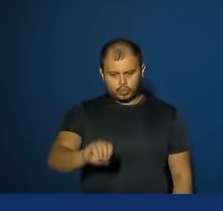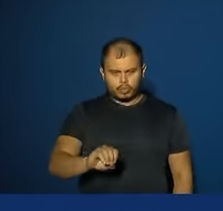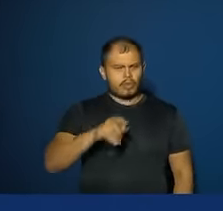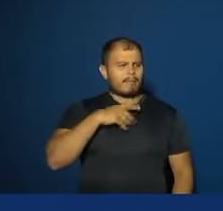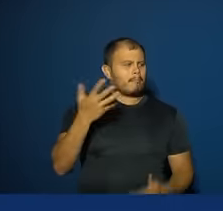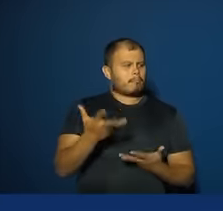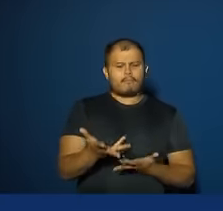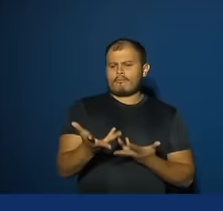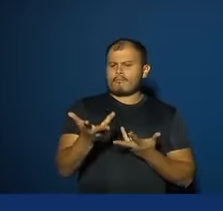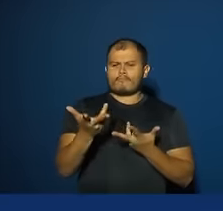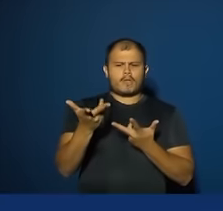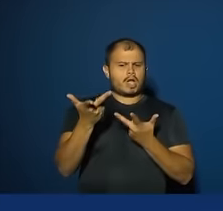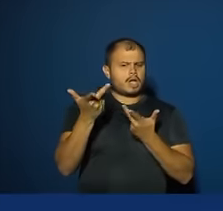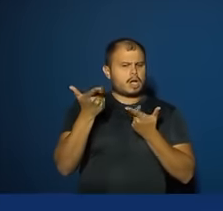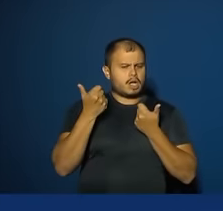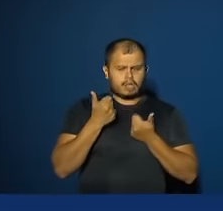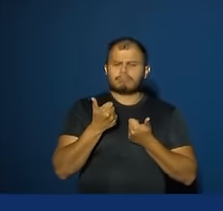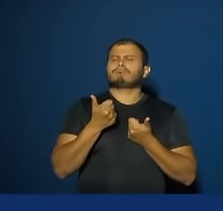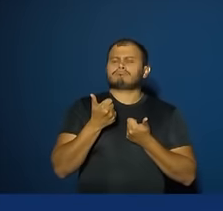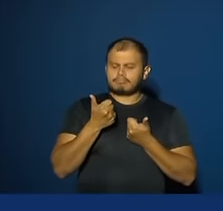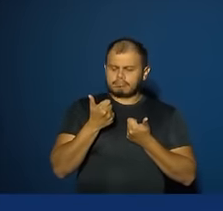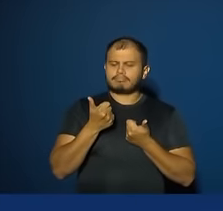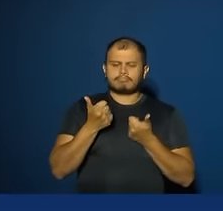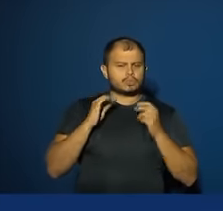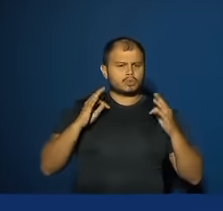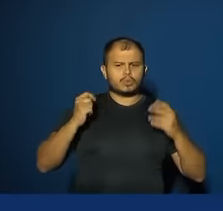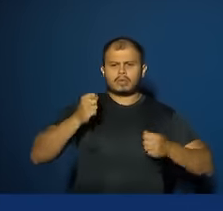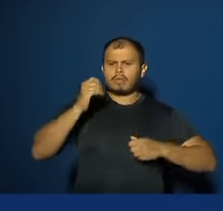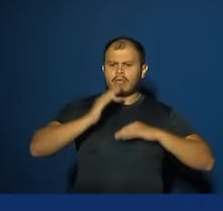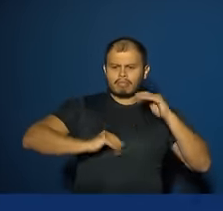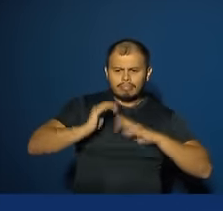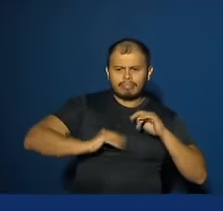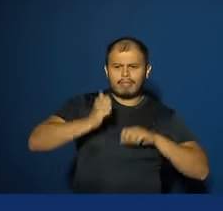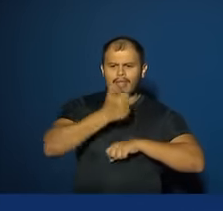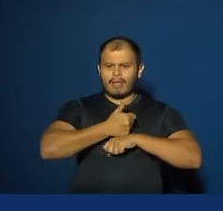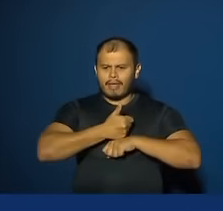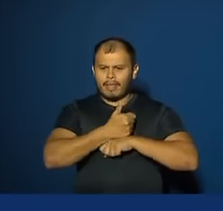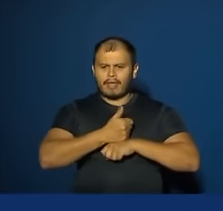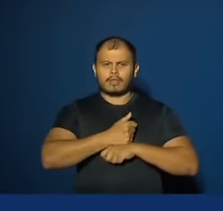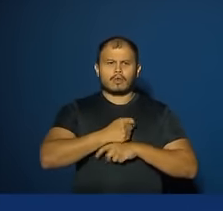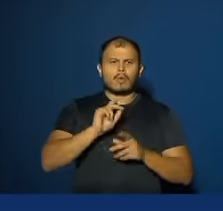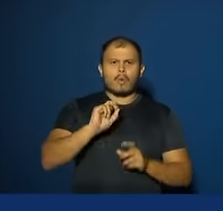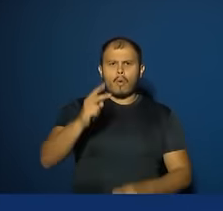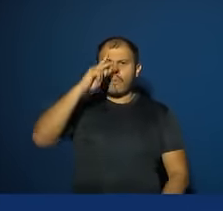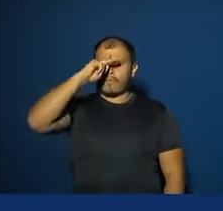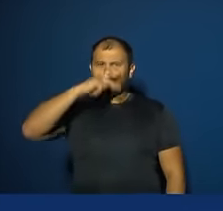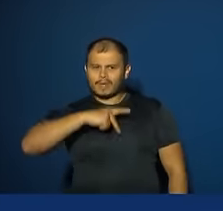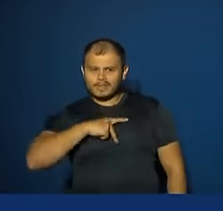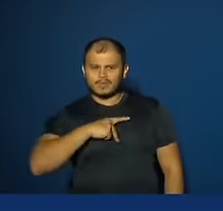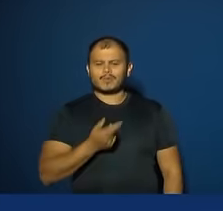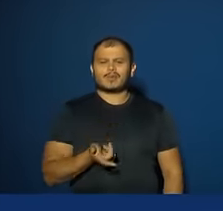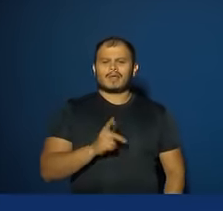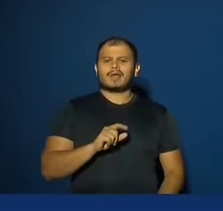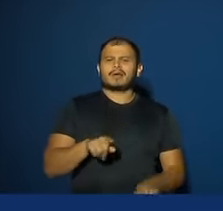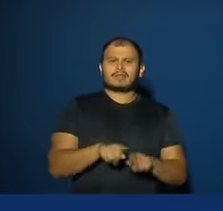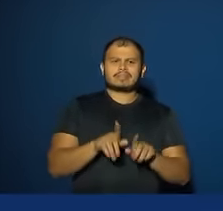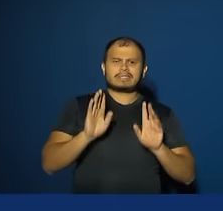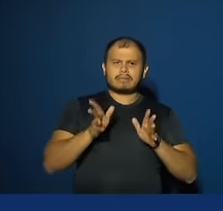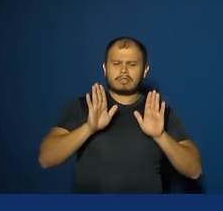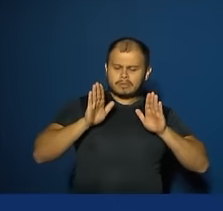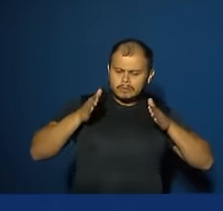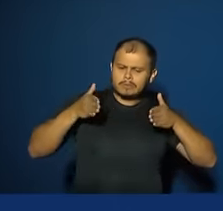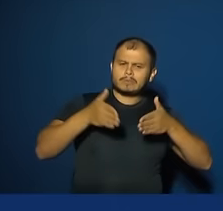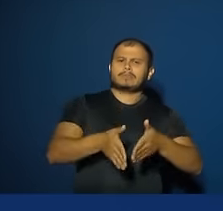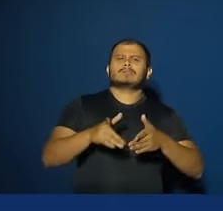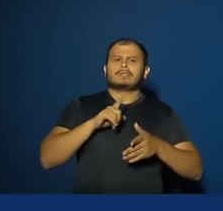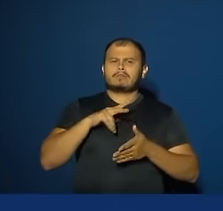Excelente excelente sobre todos os aspectos seja no nível técnico no nível pessoal centrado pé